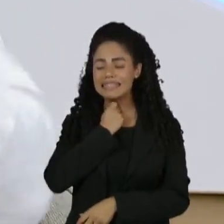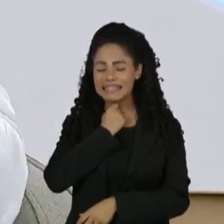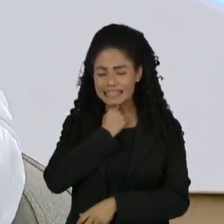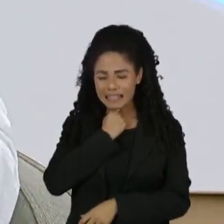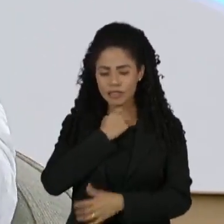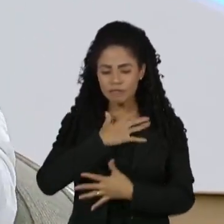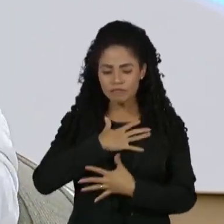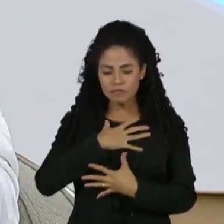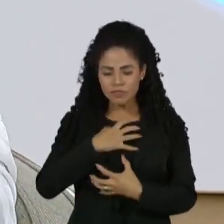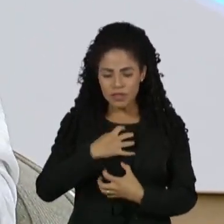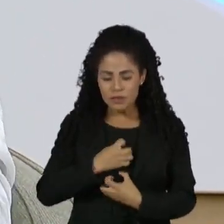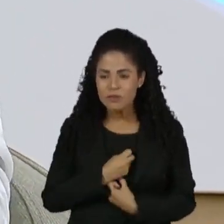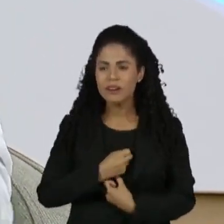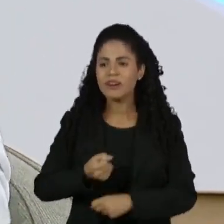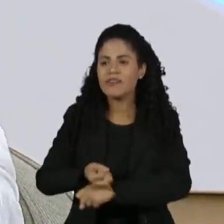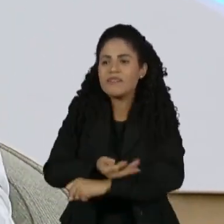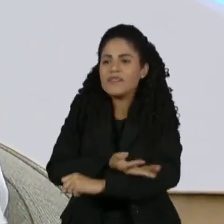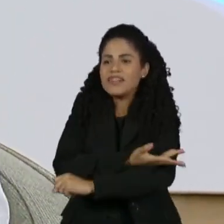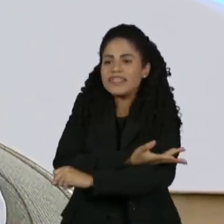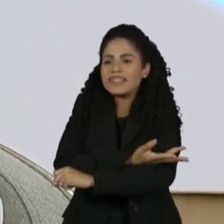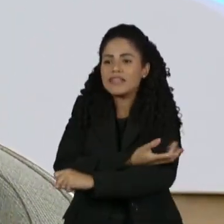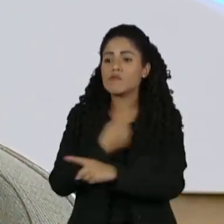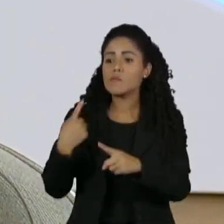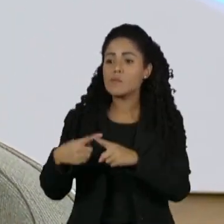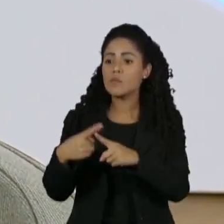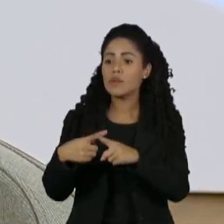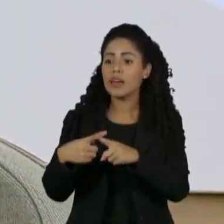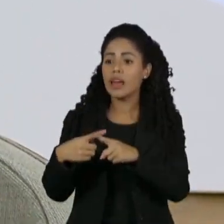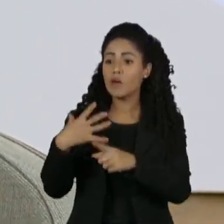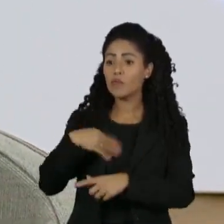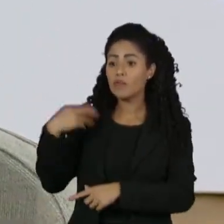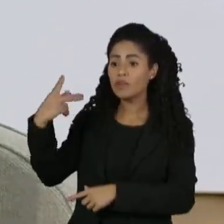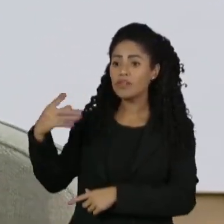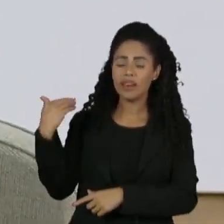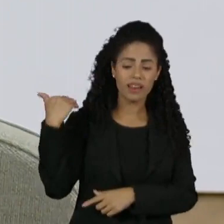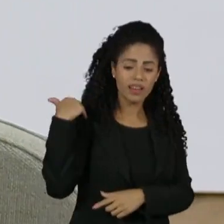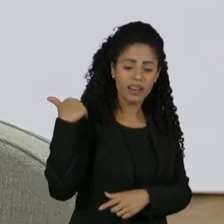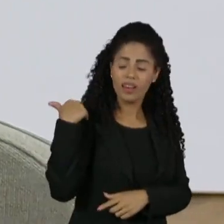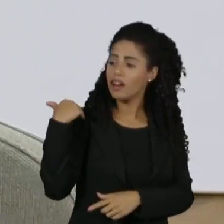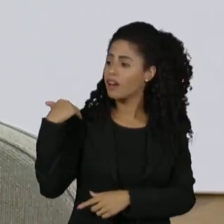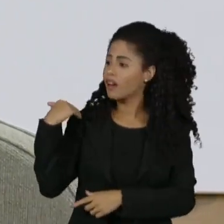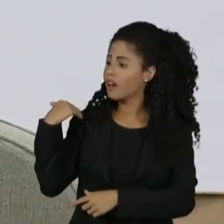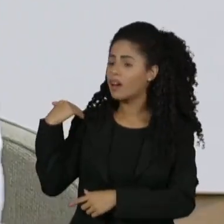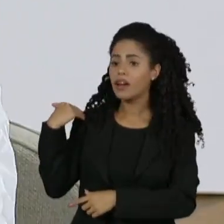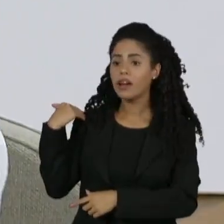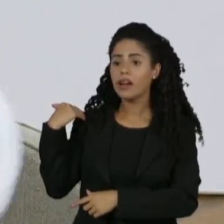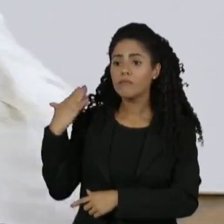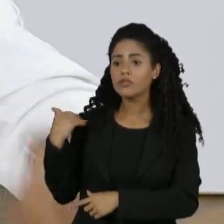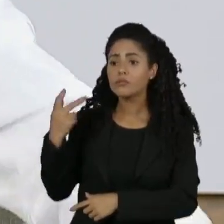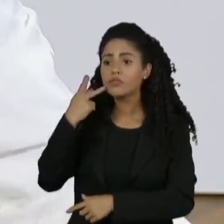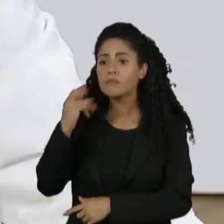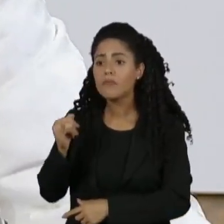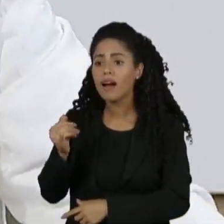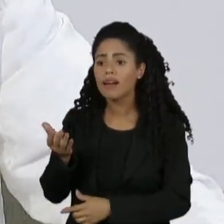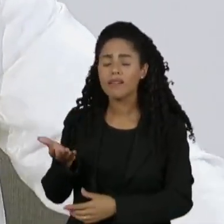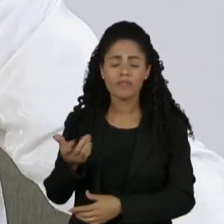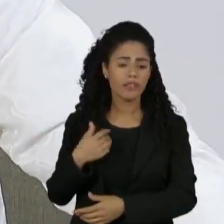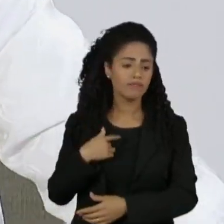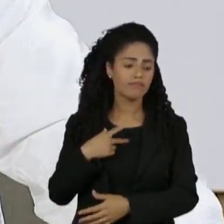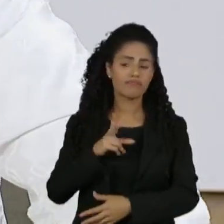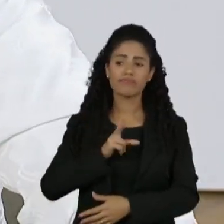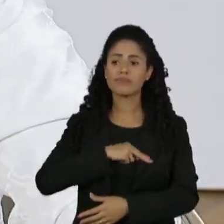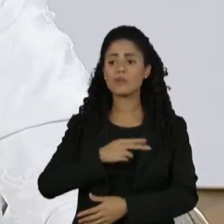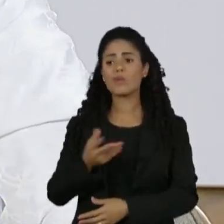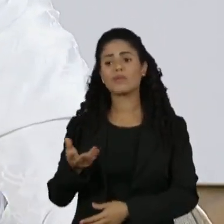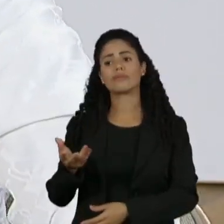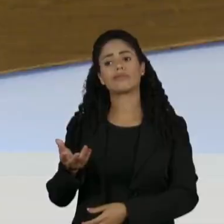carga emotiva que eu eu recebi a bênção dos filhos do Mussum para viver o pai deles ali para mim foi foi tudo